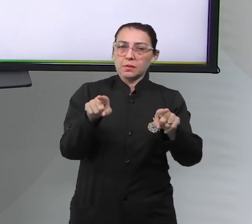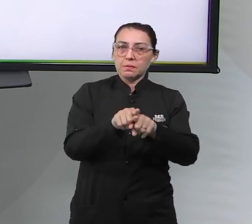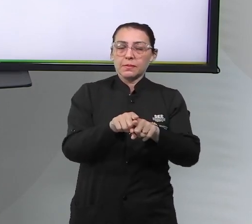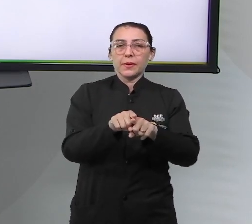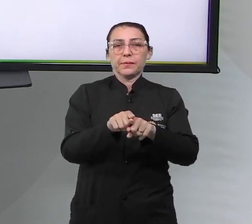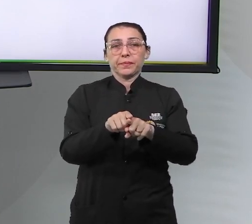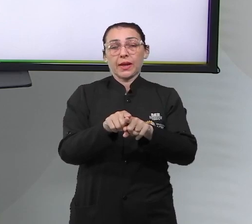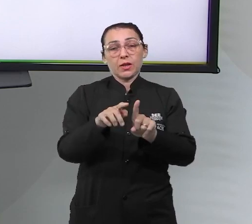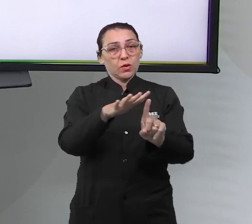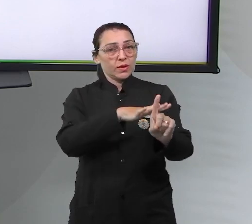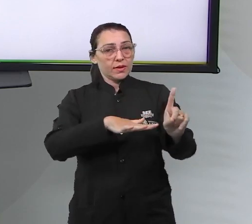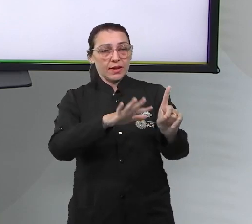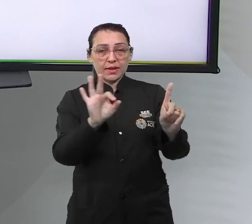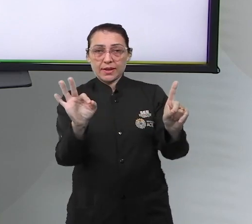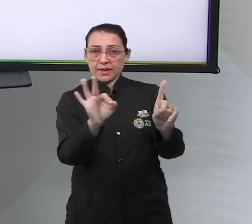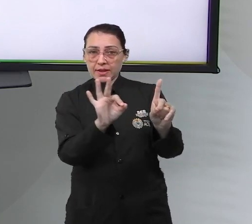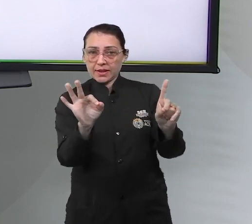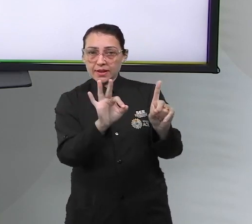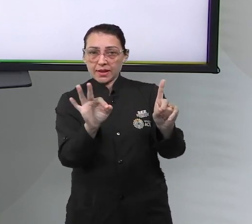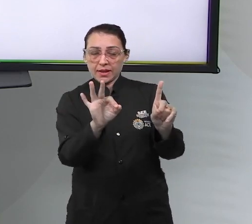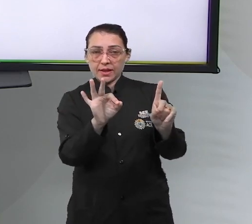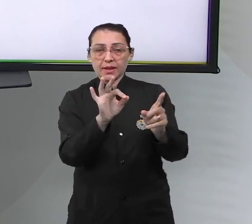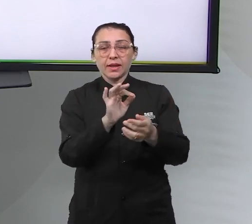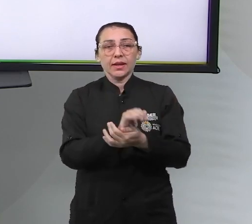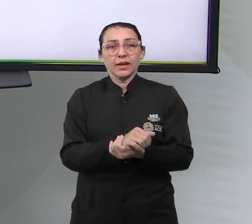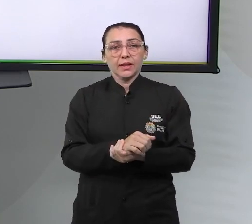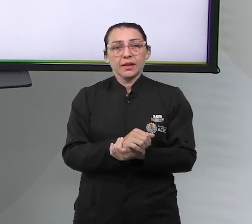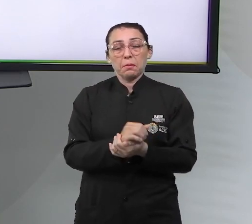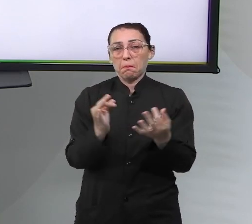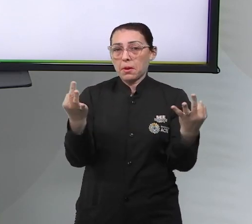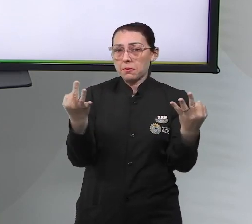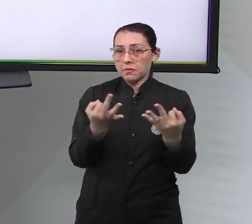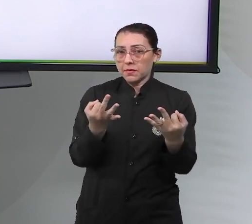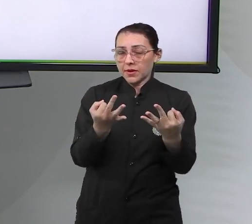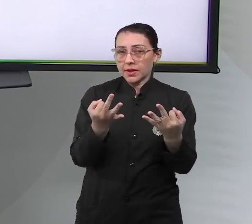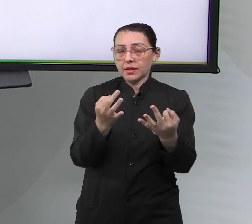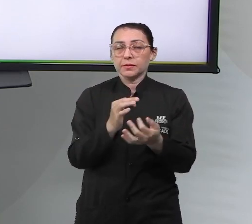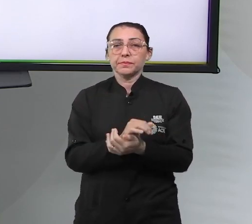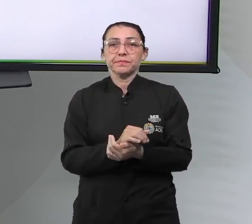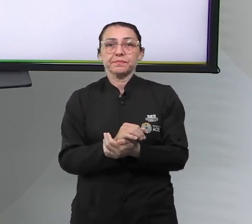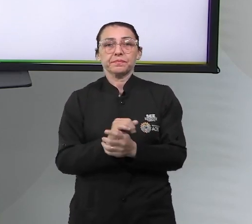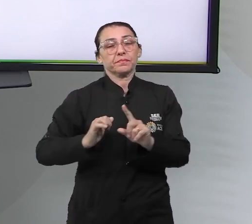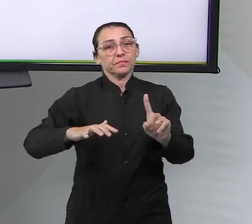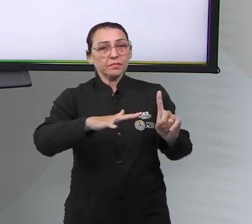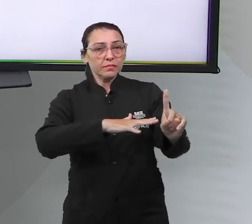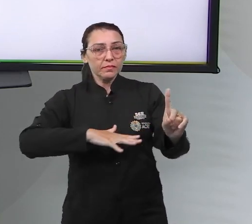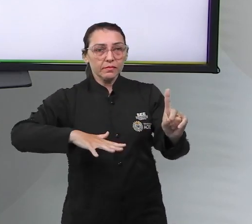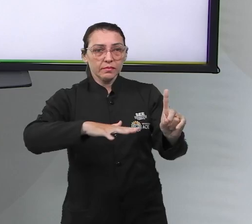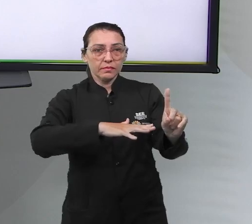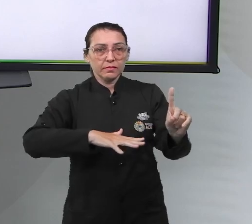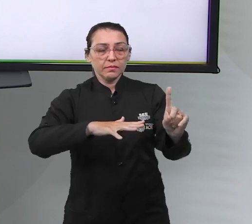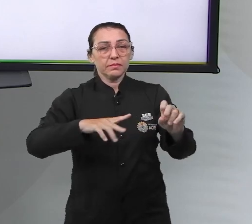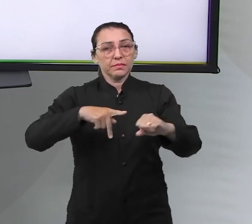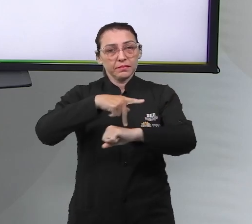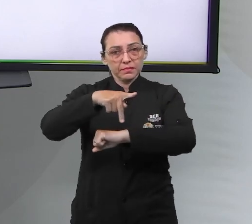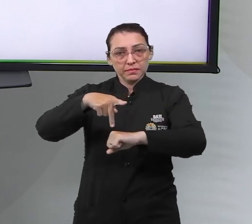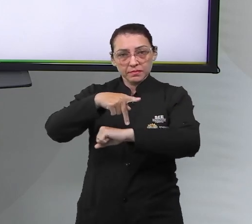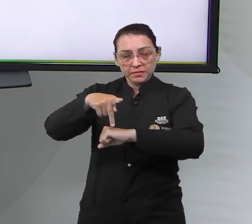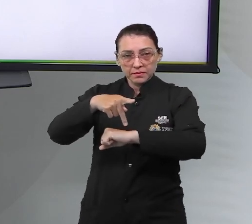nenhuma sociedade, ela é uma sociedade perfeita. Nenhuma sociedade, nem os